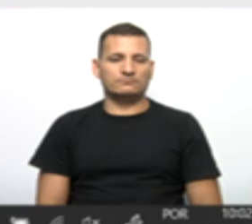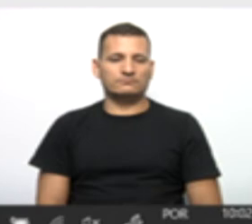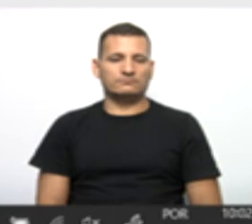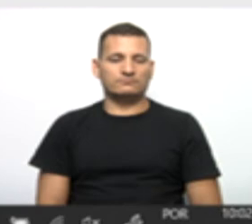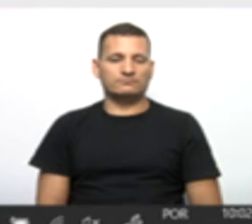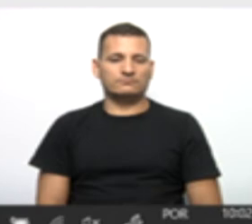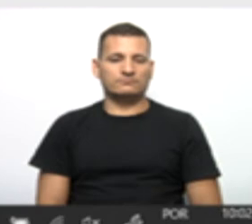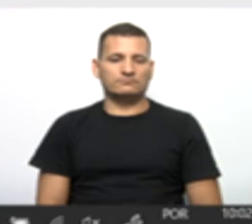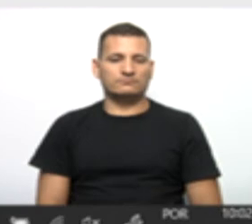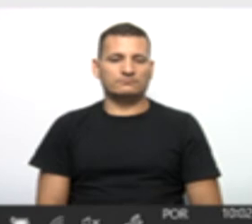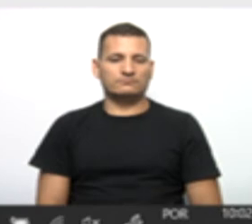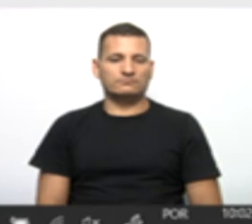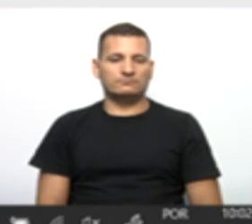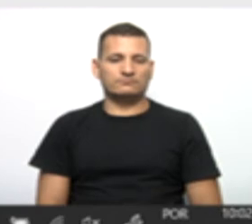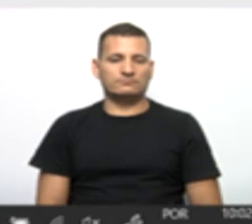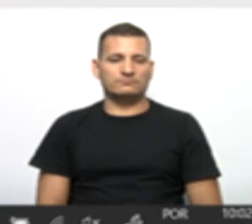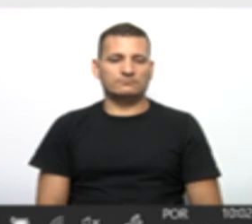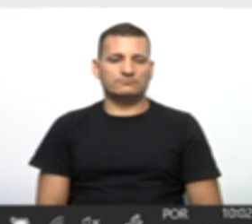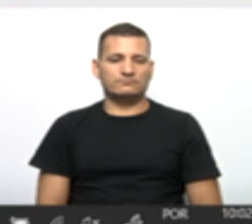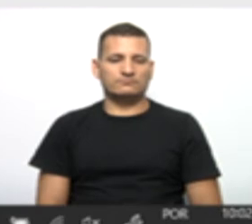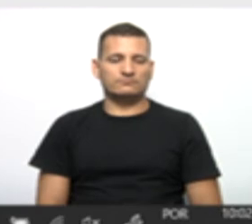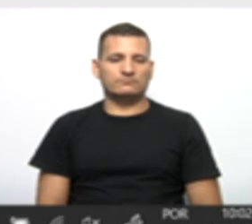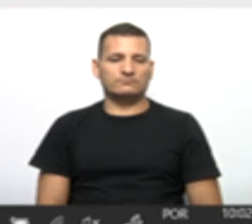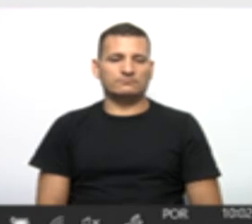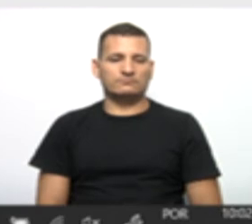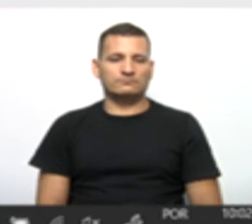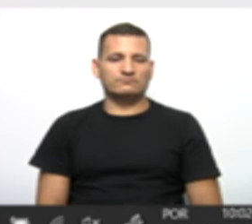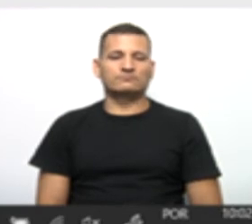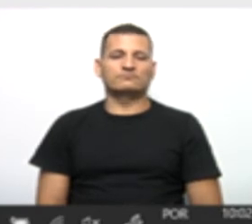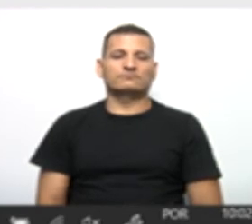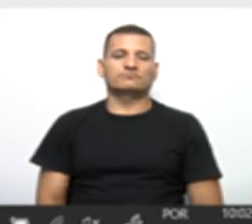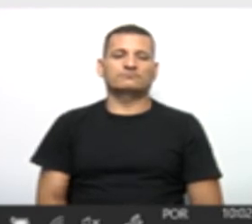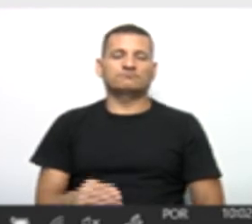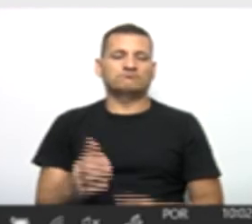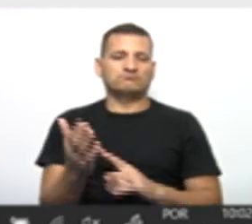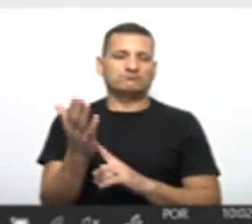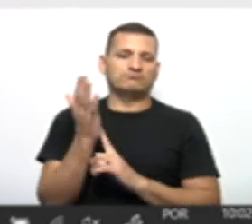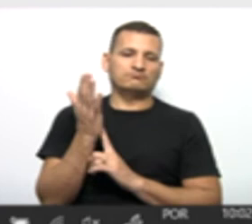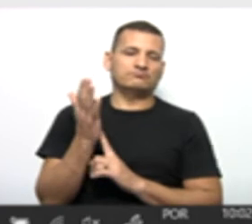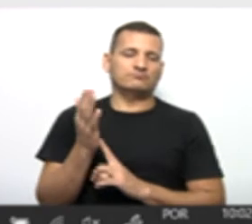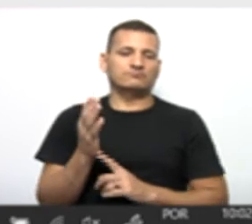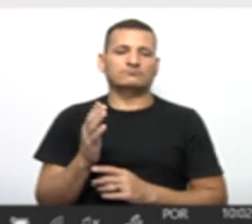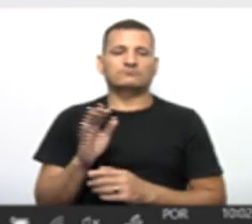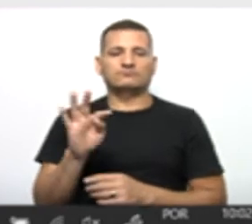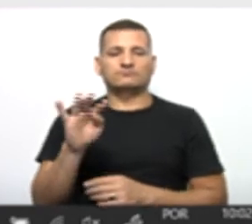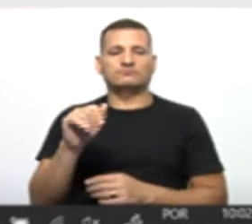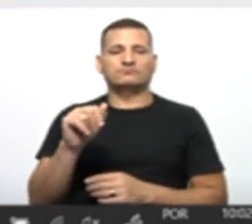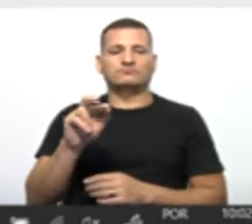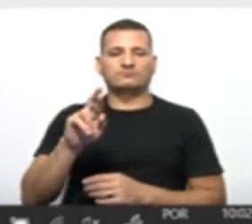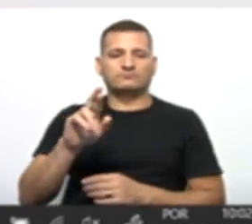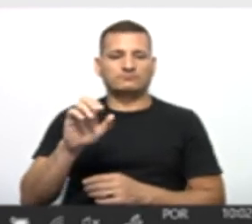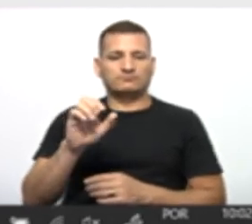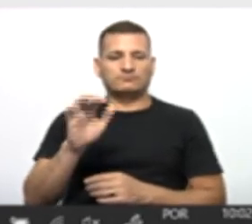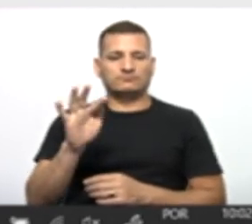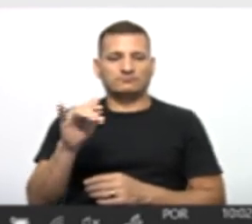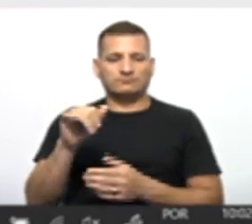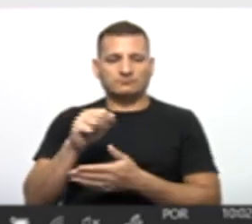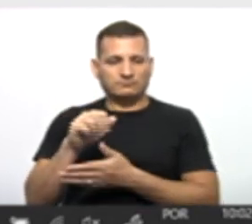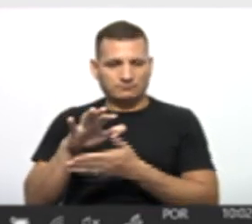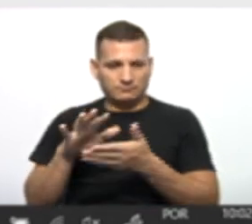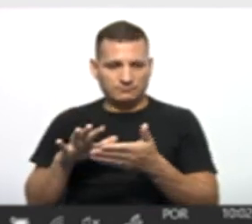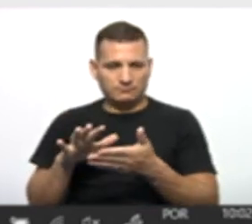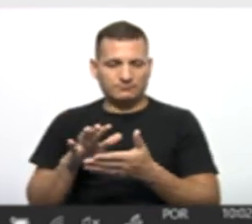Em tarefas, describe tarefas. Ok, ele mostra para a gente aqui como ficou a nossa tabela